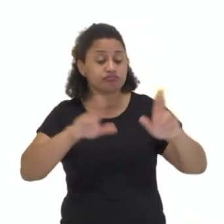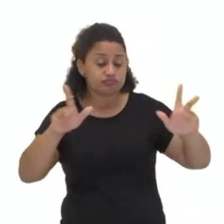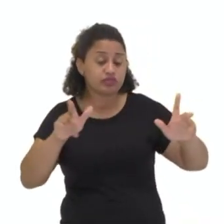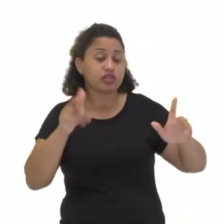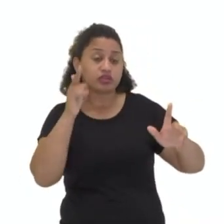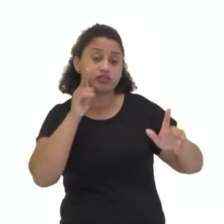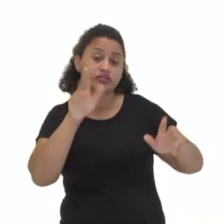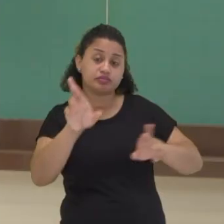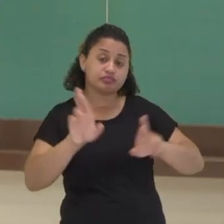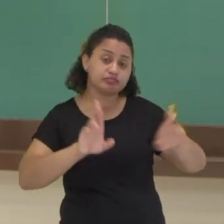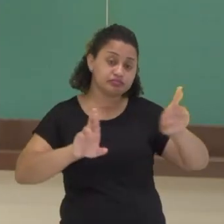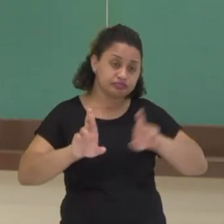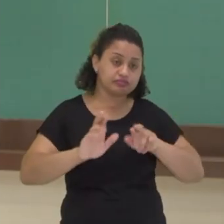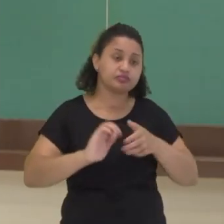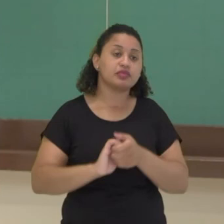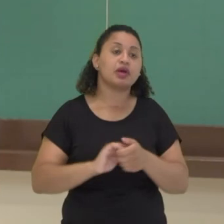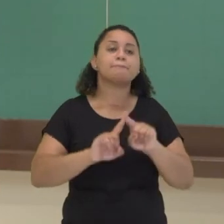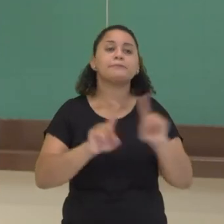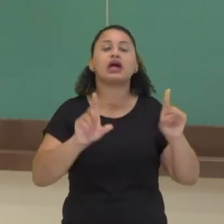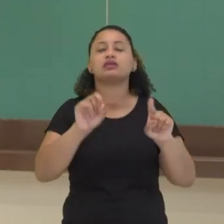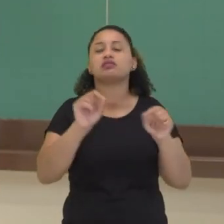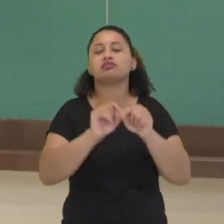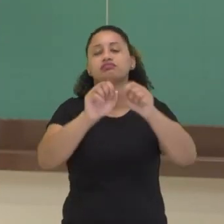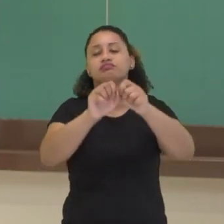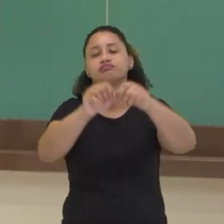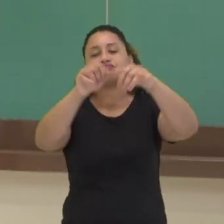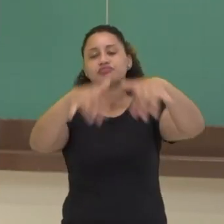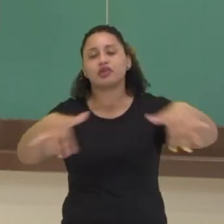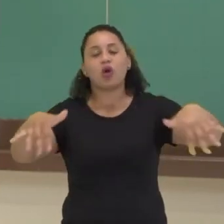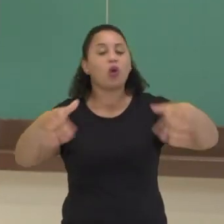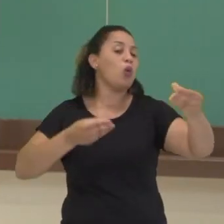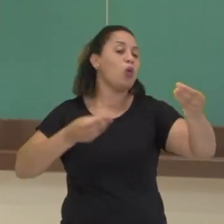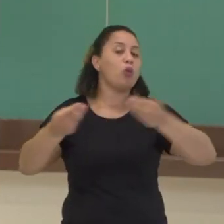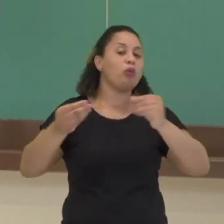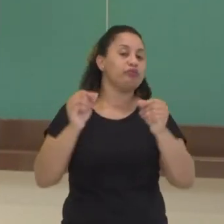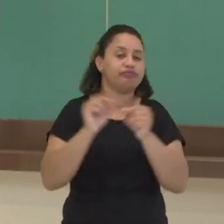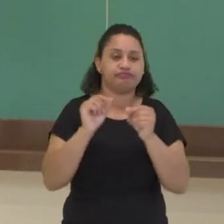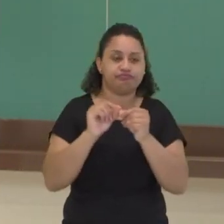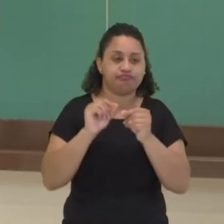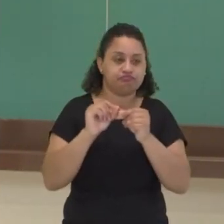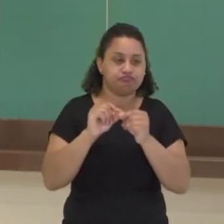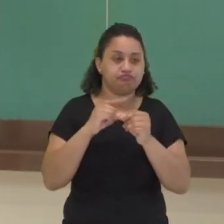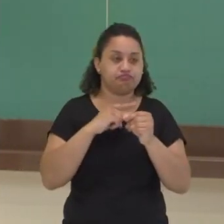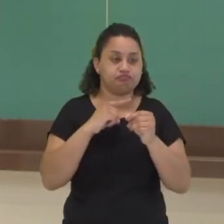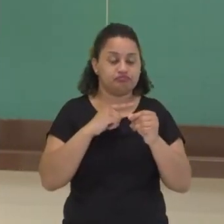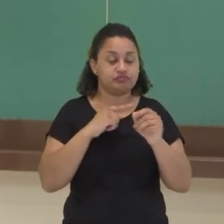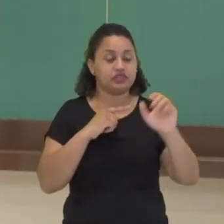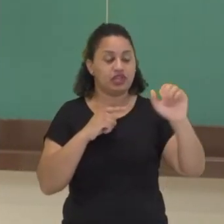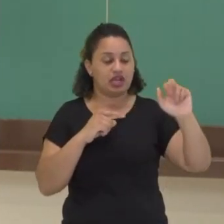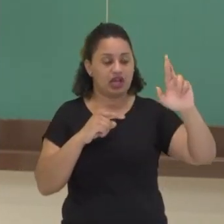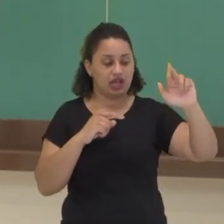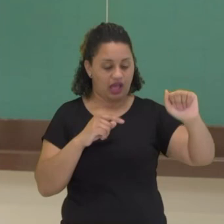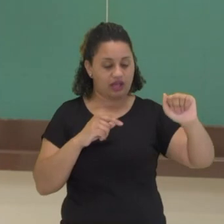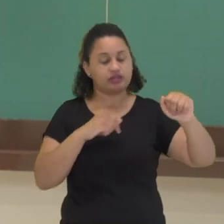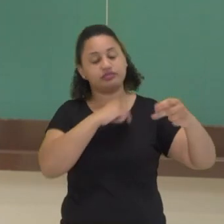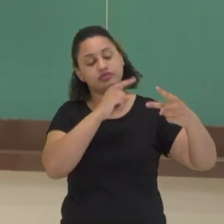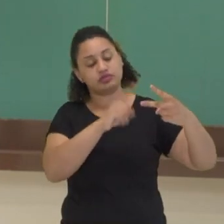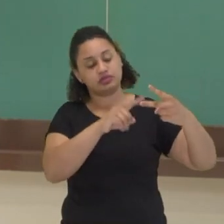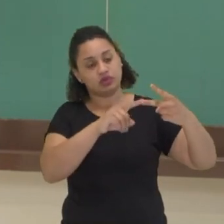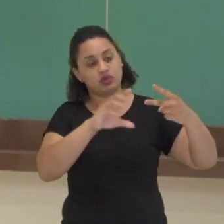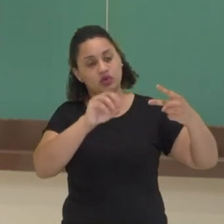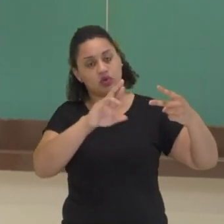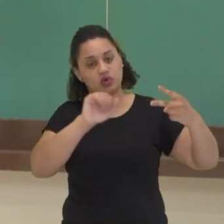6 possibilidades, de 1 a 6. Então, portanto, há quanta? 12 possibilidades, certo? Basta eu multiplicar